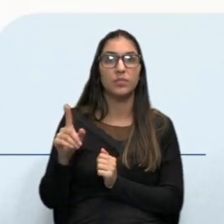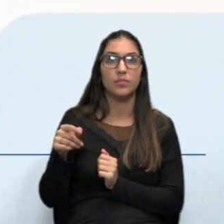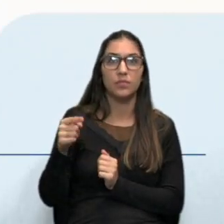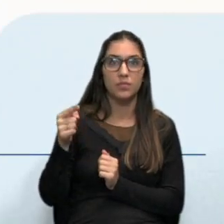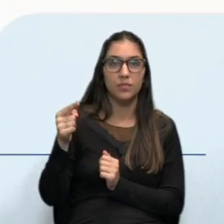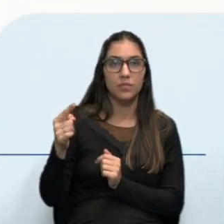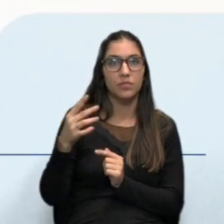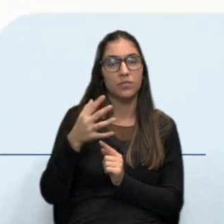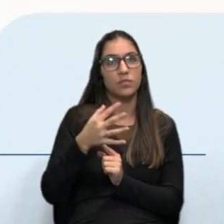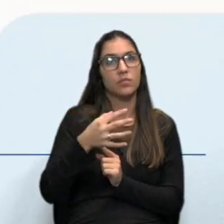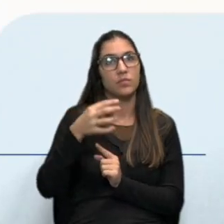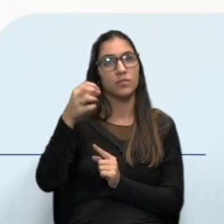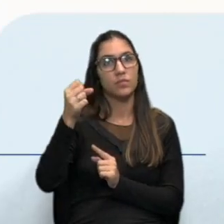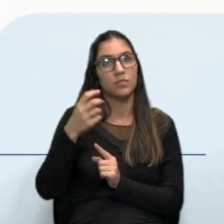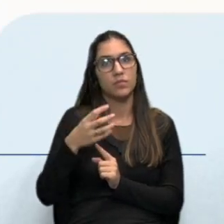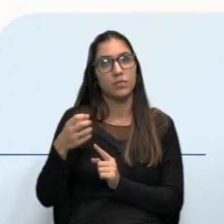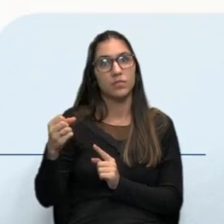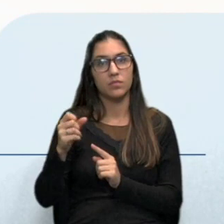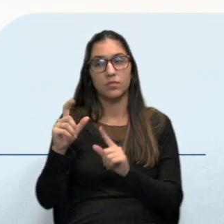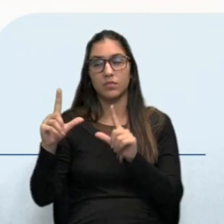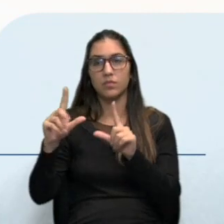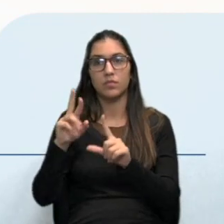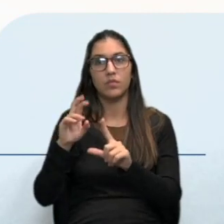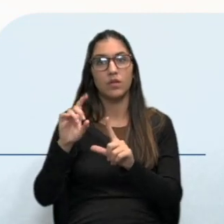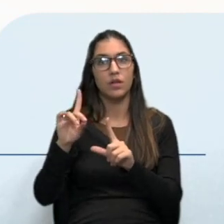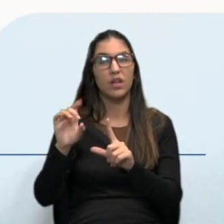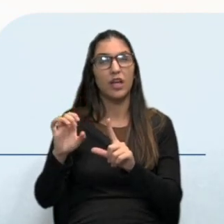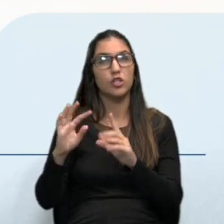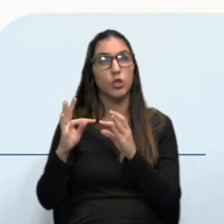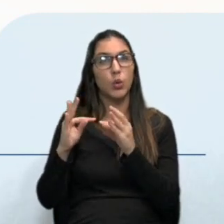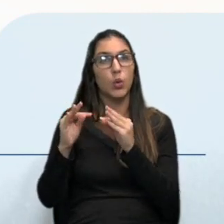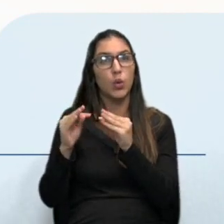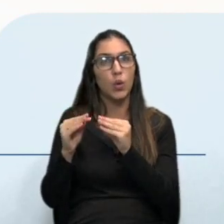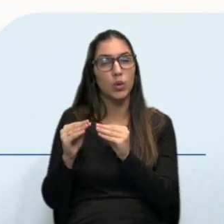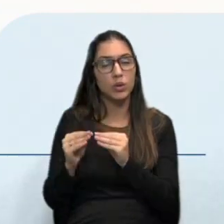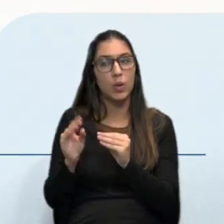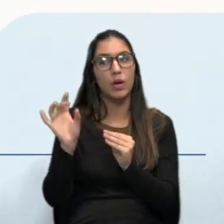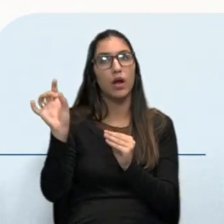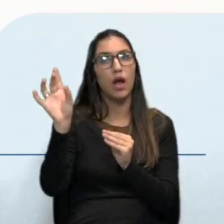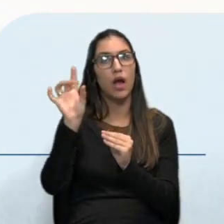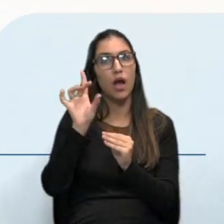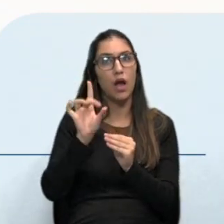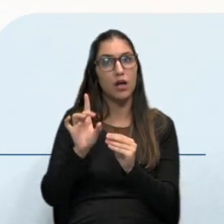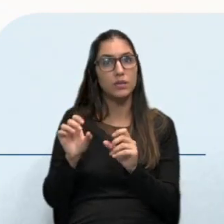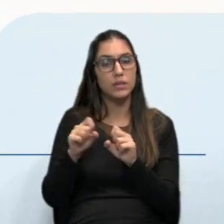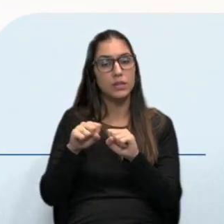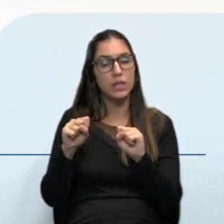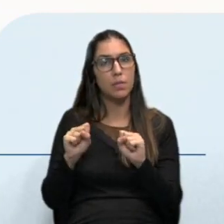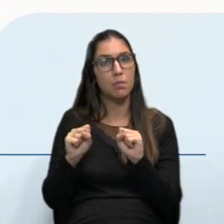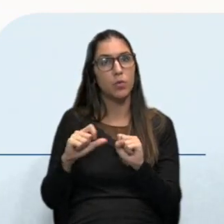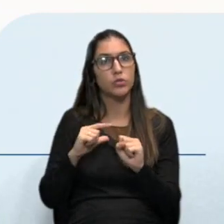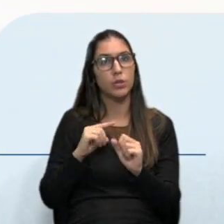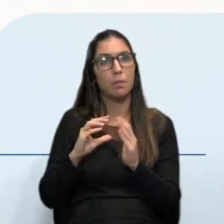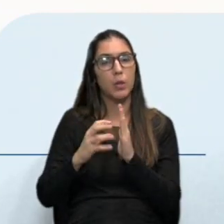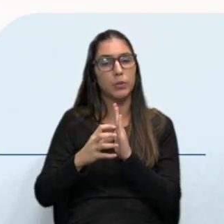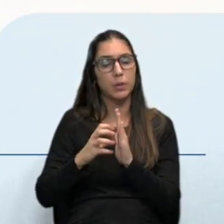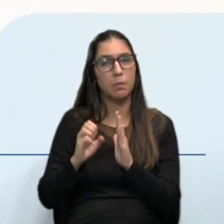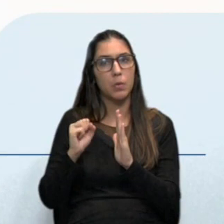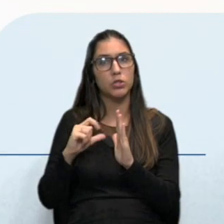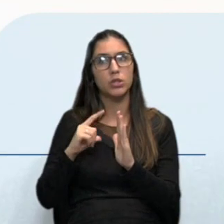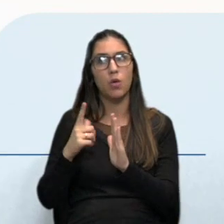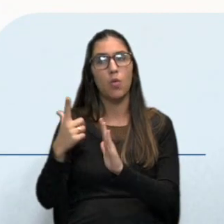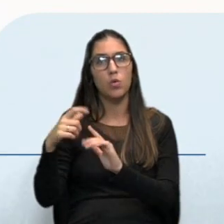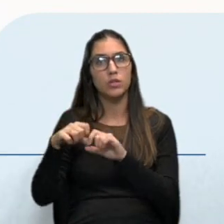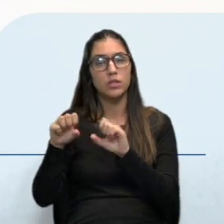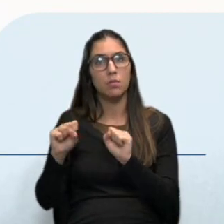Depois tem uma rede total. Cada um desses sistemas pode ter seu banco de dados, pode ter outros